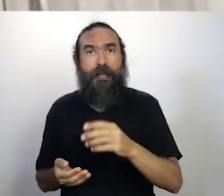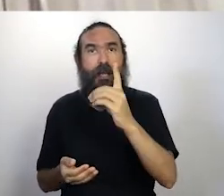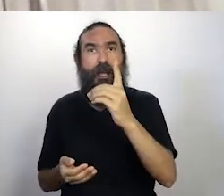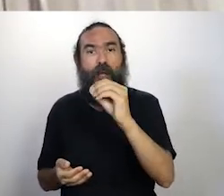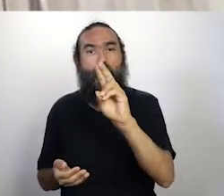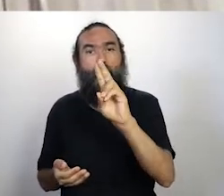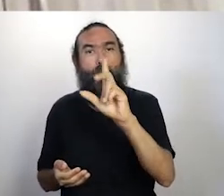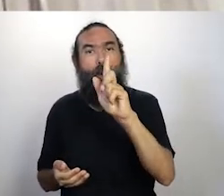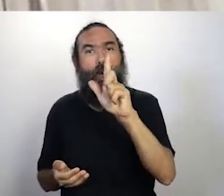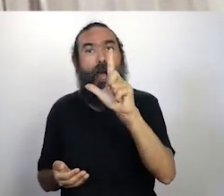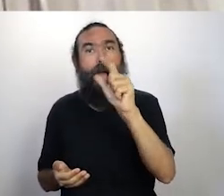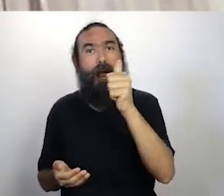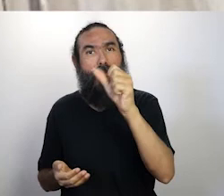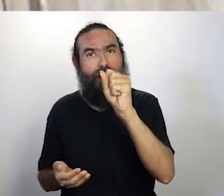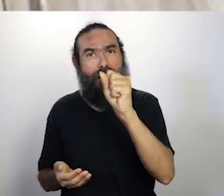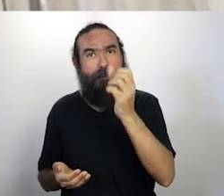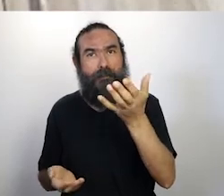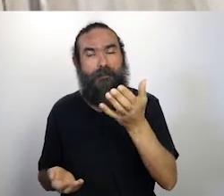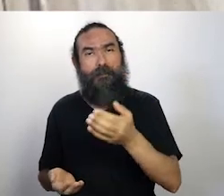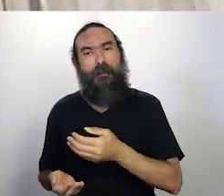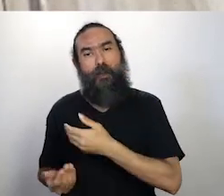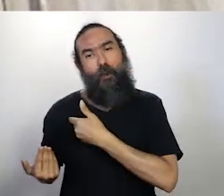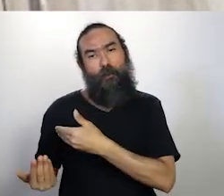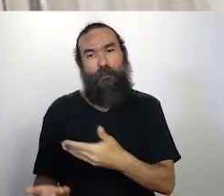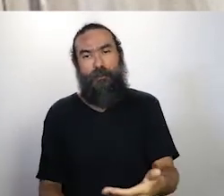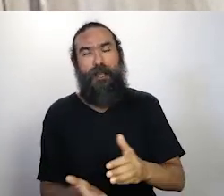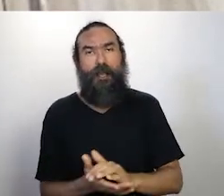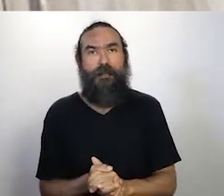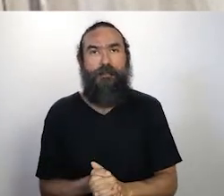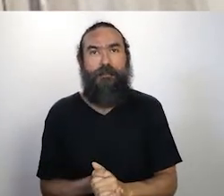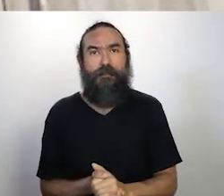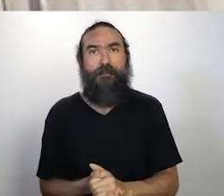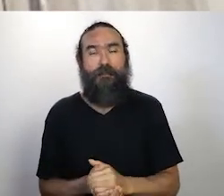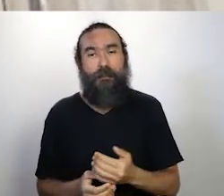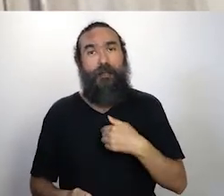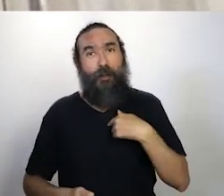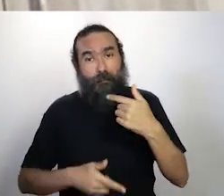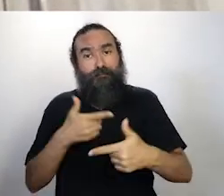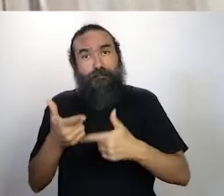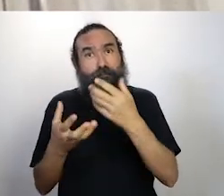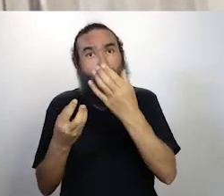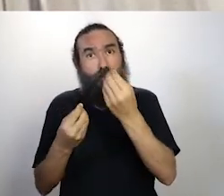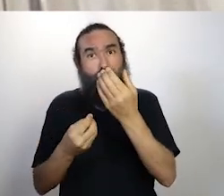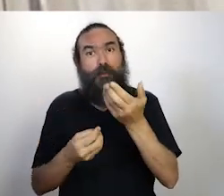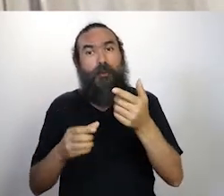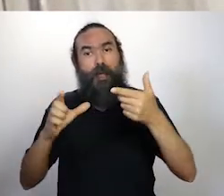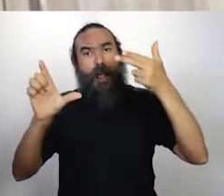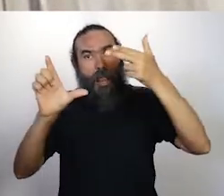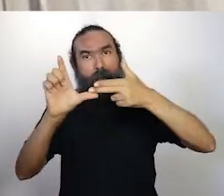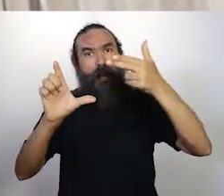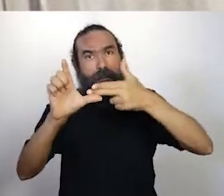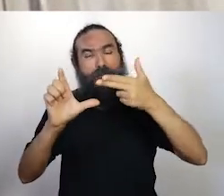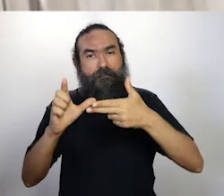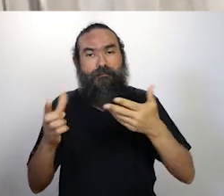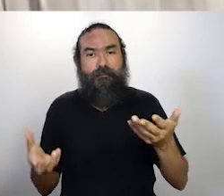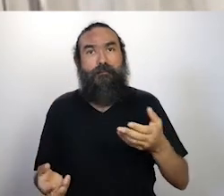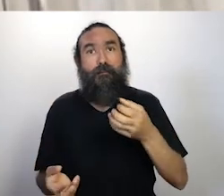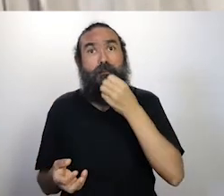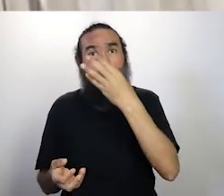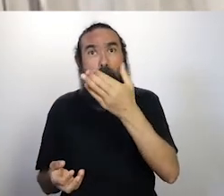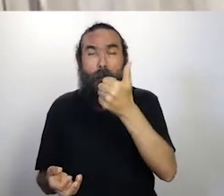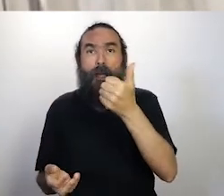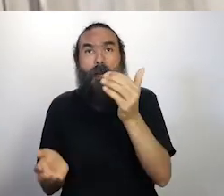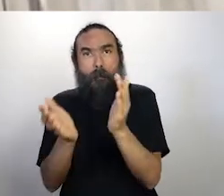tenha acompanhado as atividades online e está incrível. Parabéns. Agora, sobre a provocação